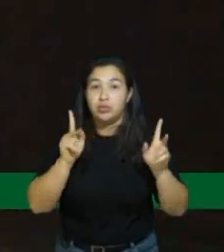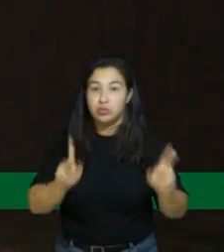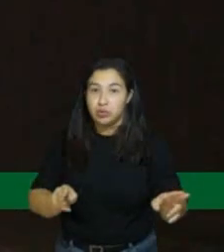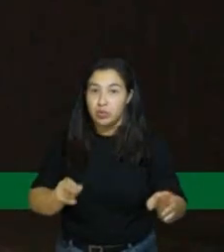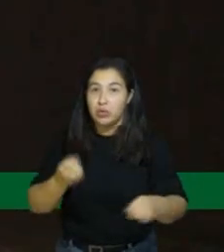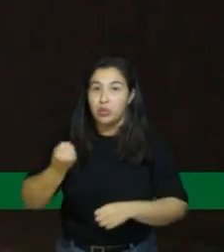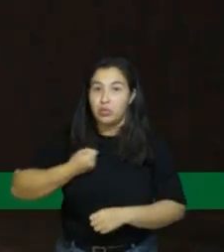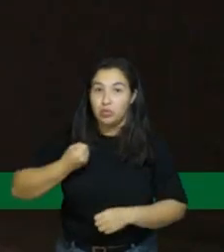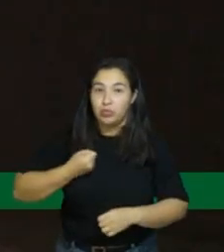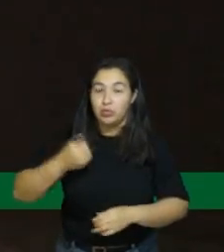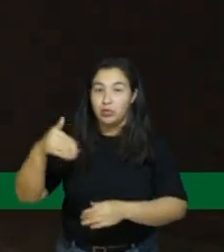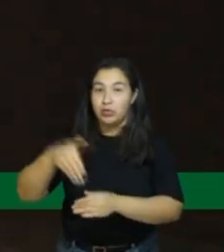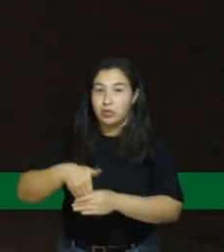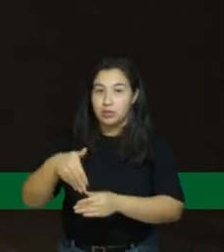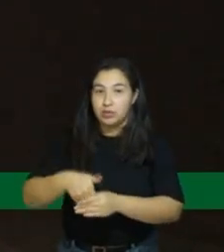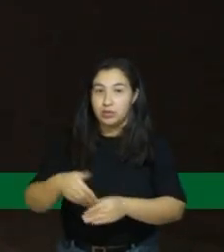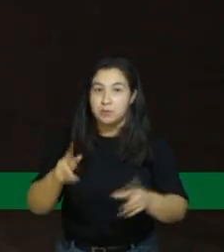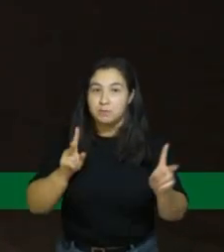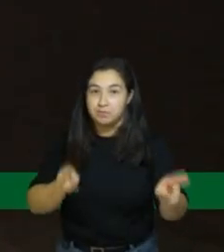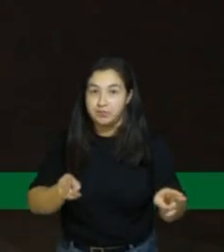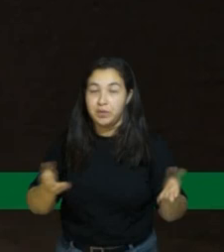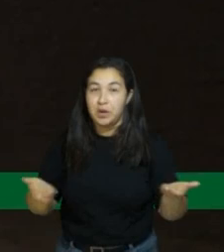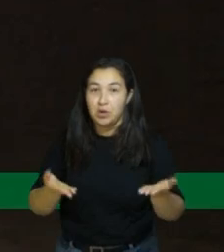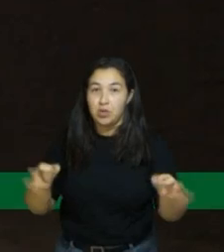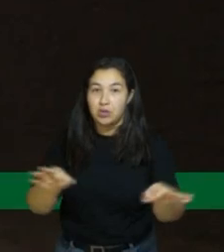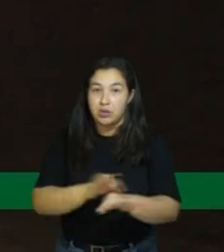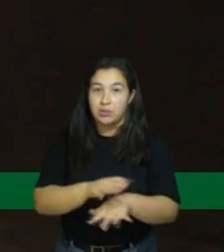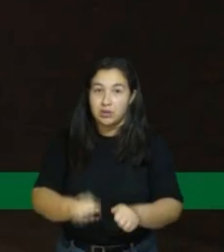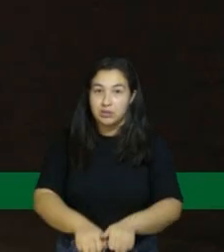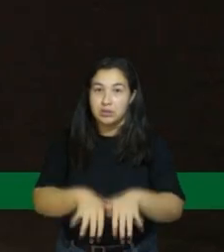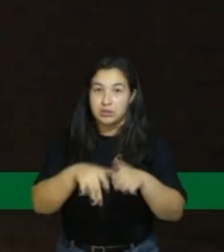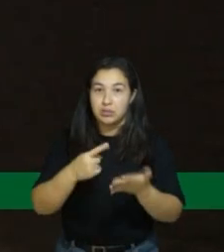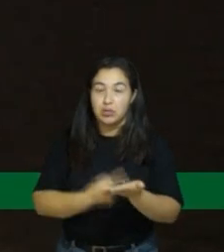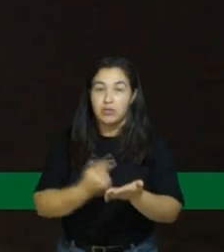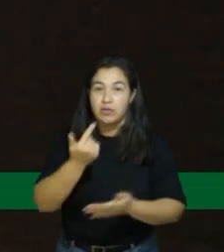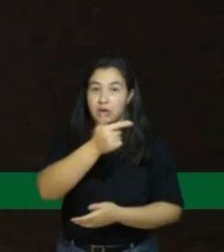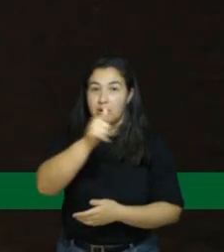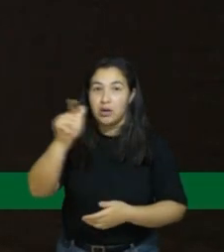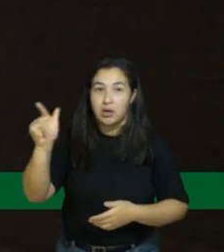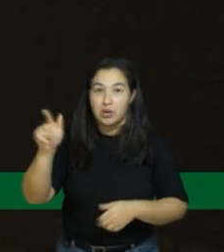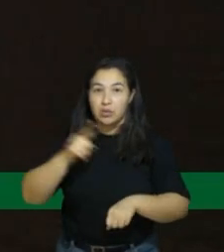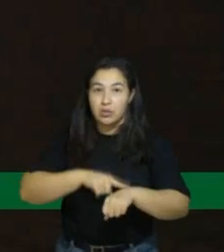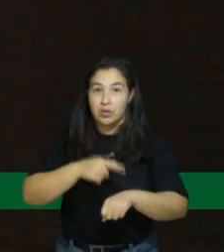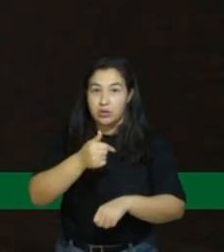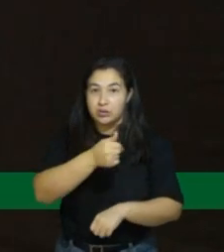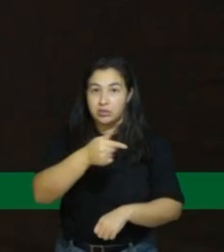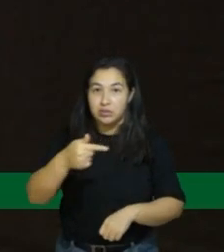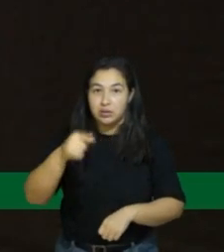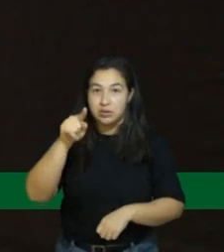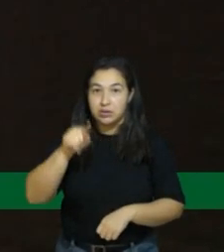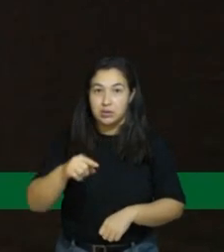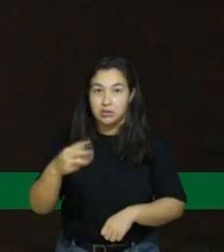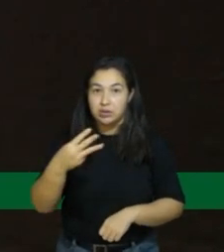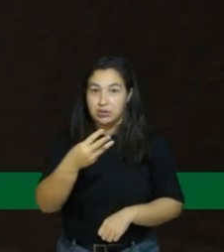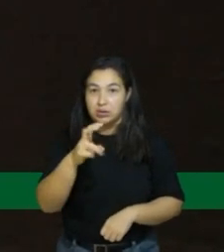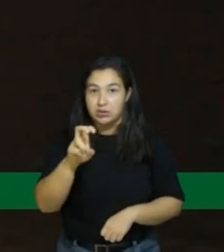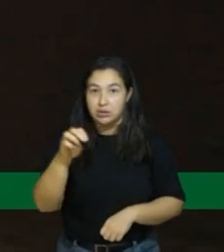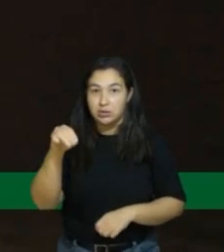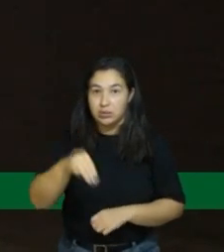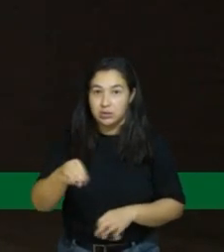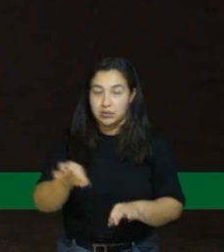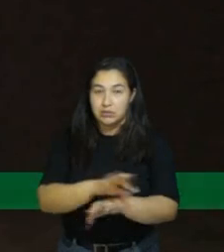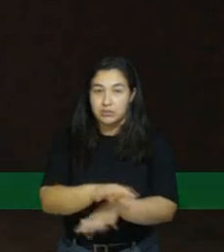de votos esta presidência encerra a presente sessão e convoca outra sessão extraordinária para as 17:35 está